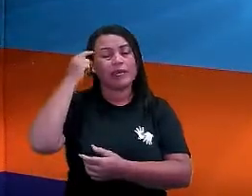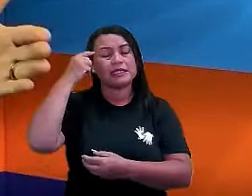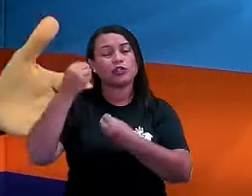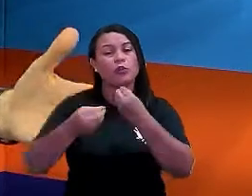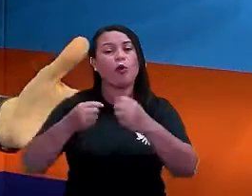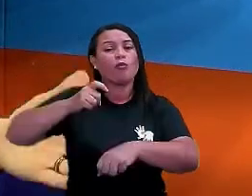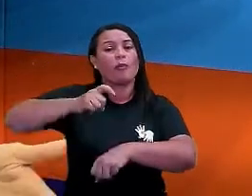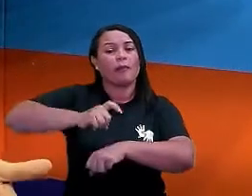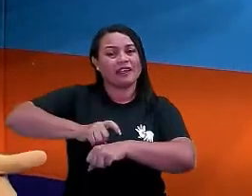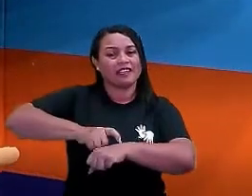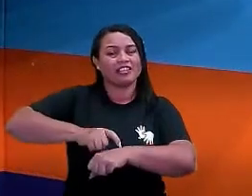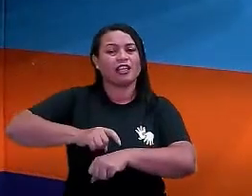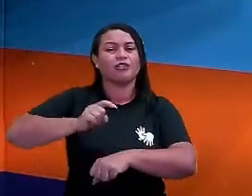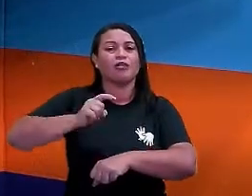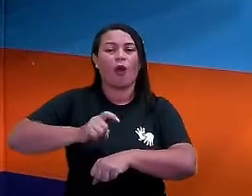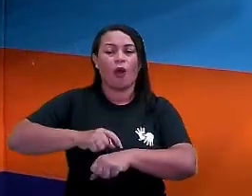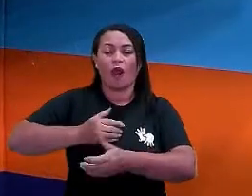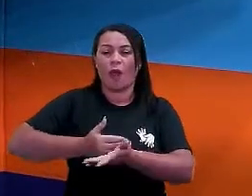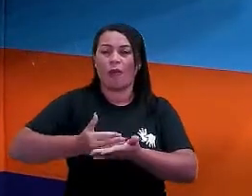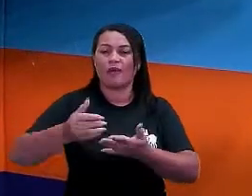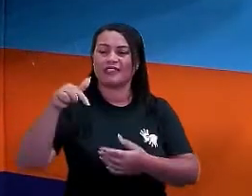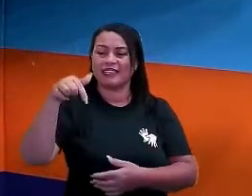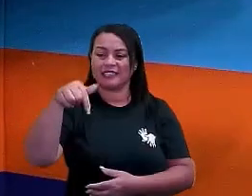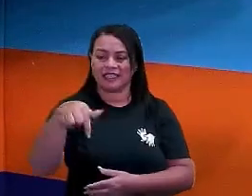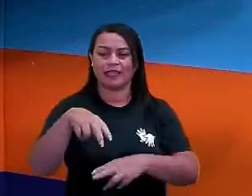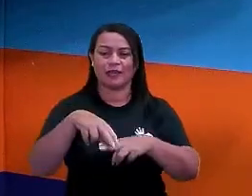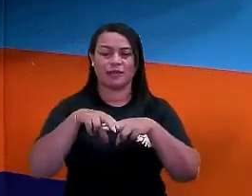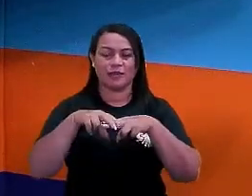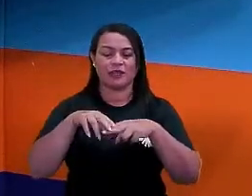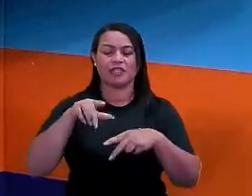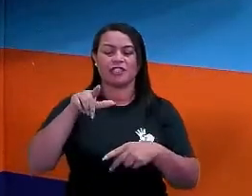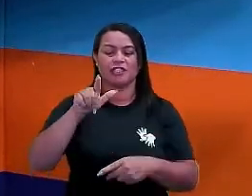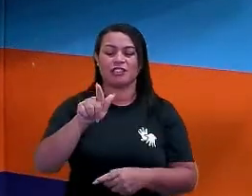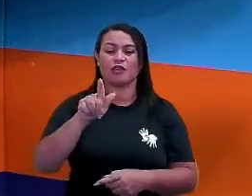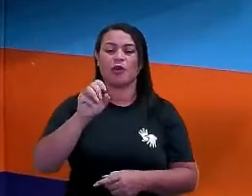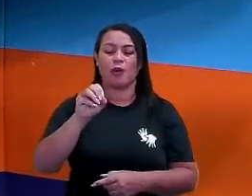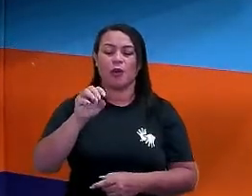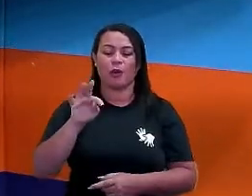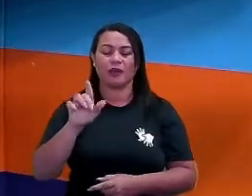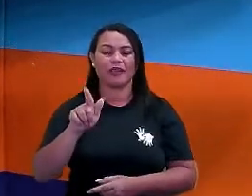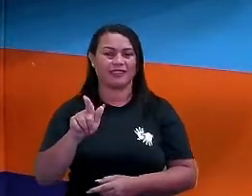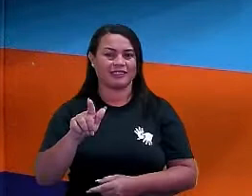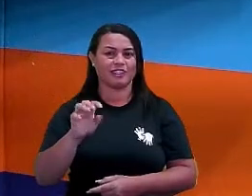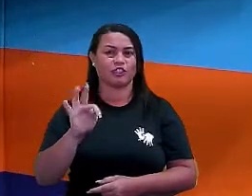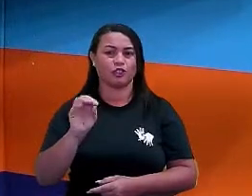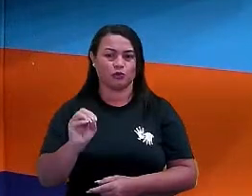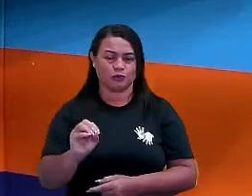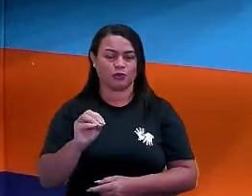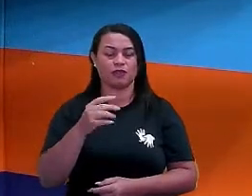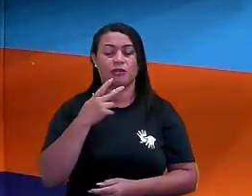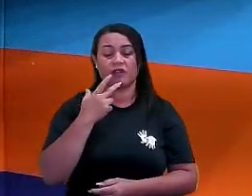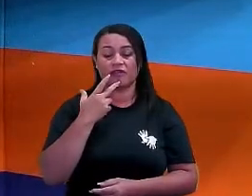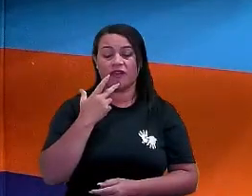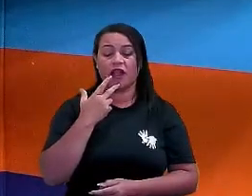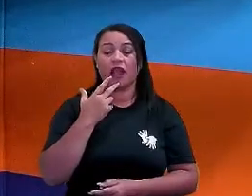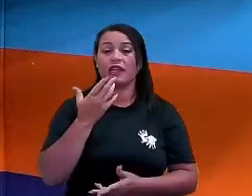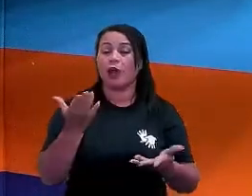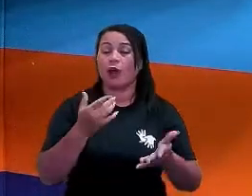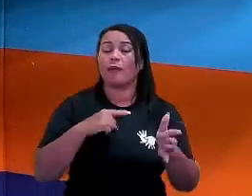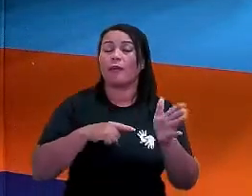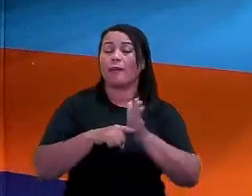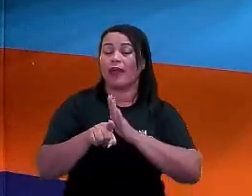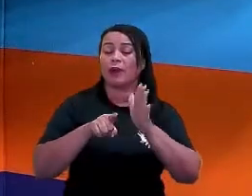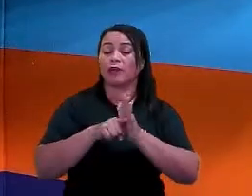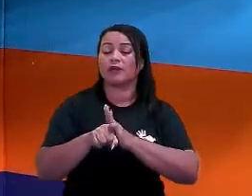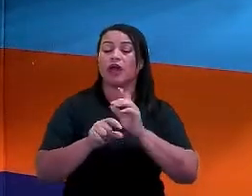para ele começar às 7. Por isso, o uso do going to. Mas, como eu dizia, para